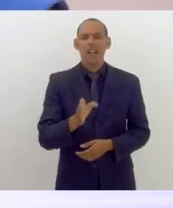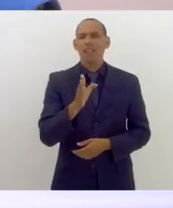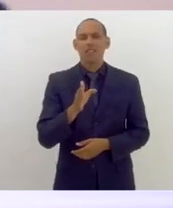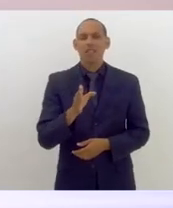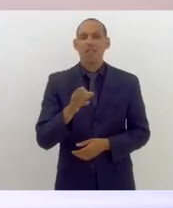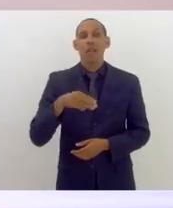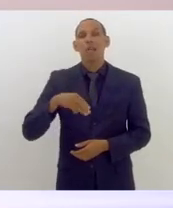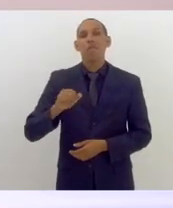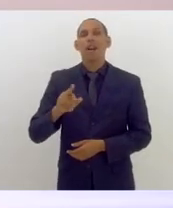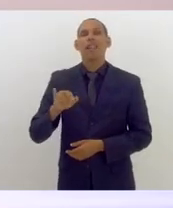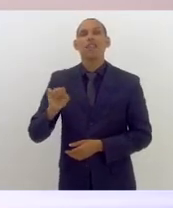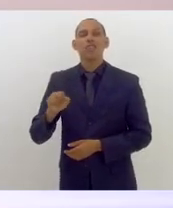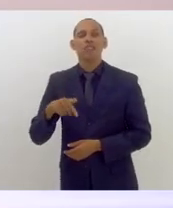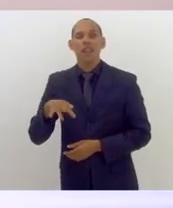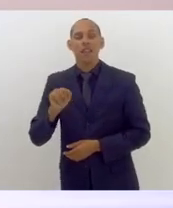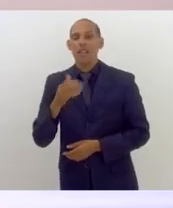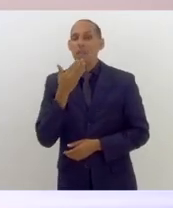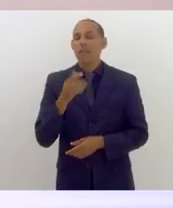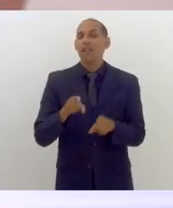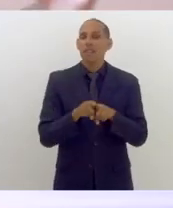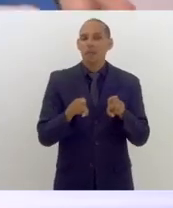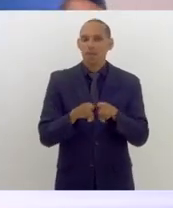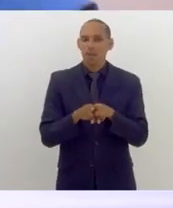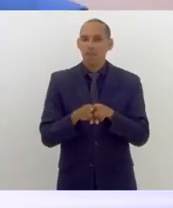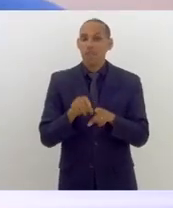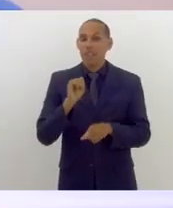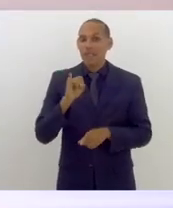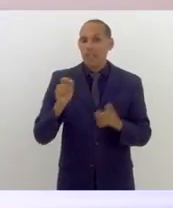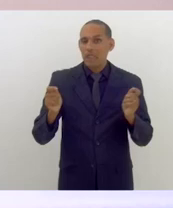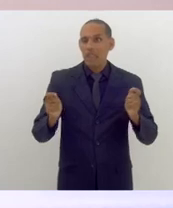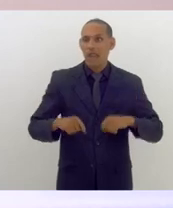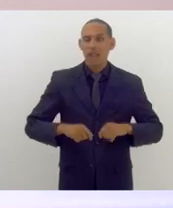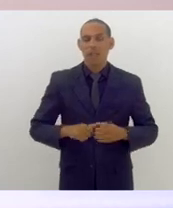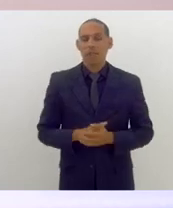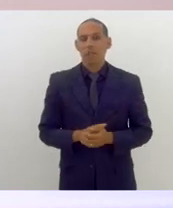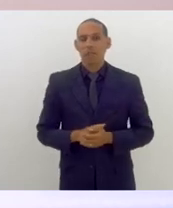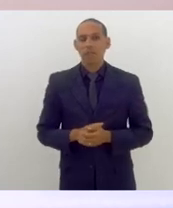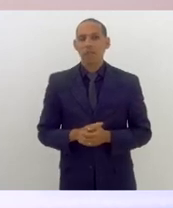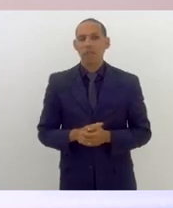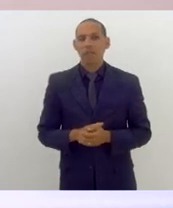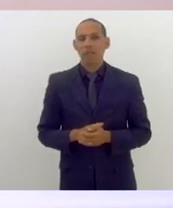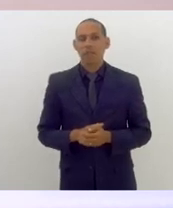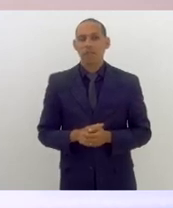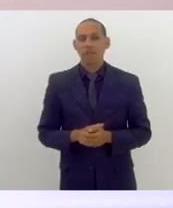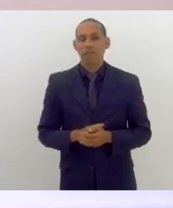Deixar de existir e também se houvesse a possibilidade né